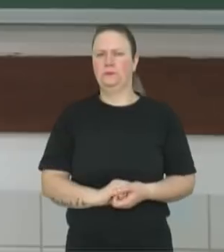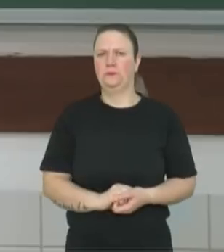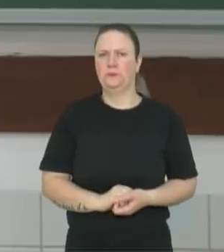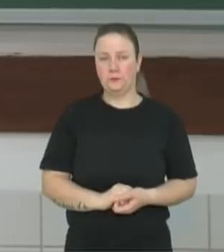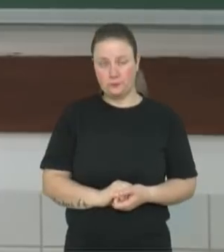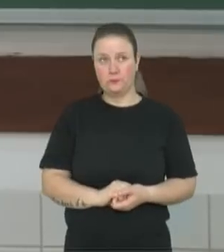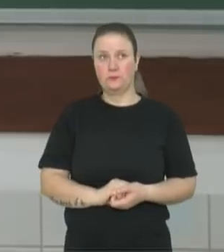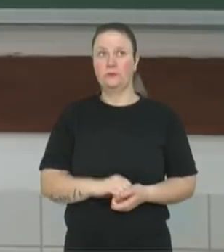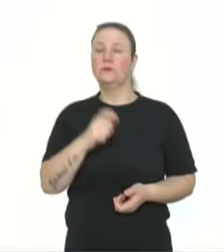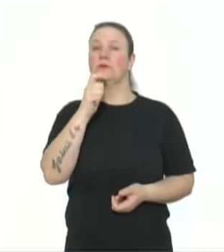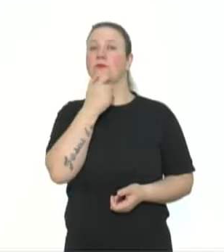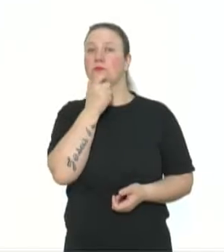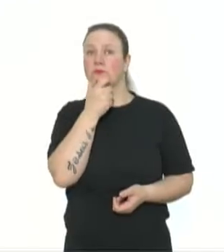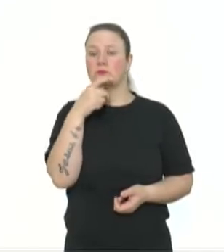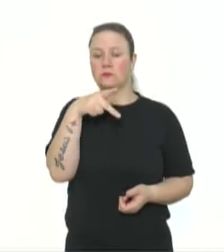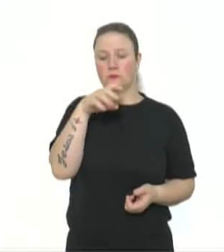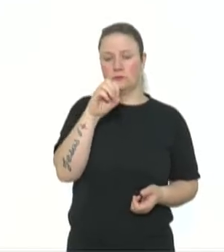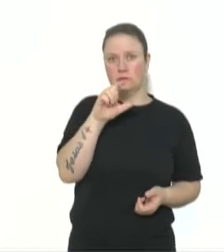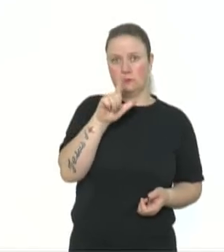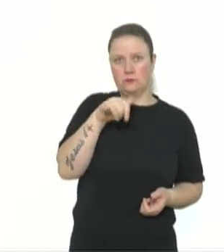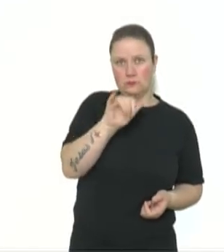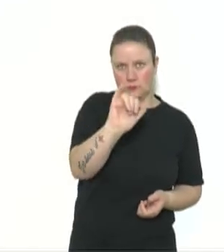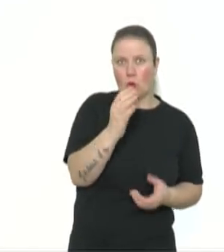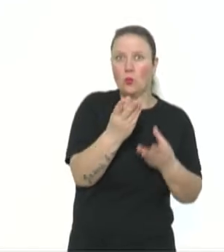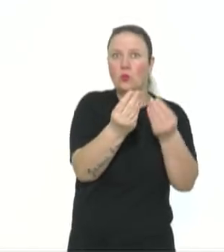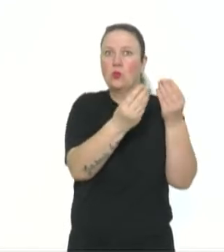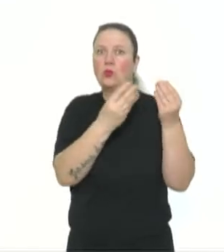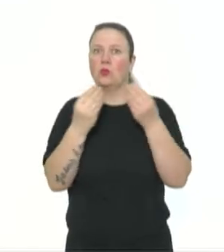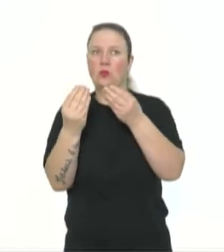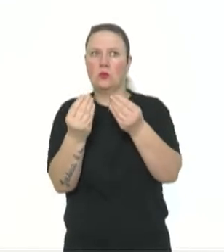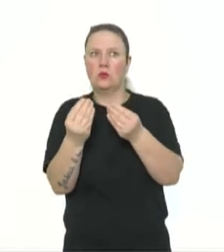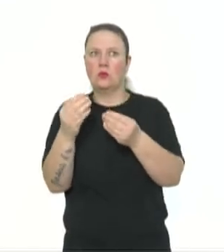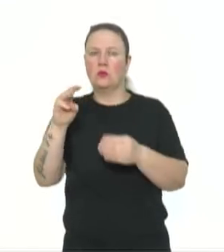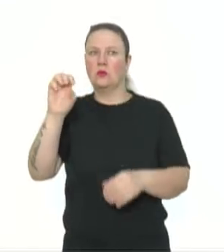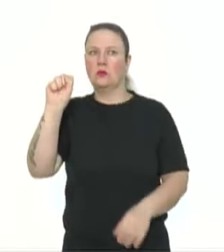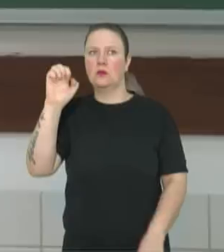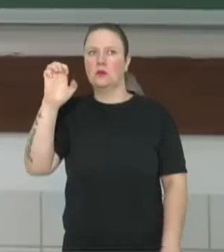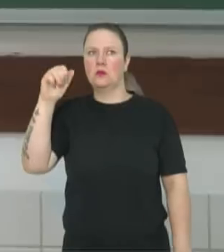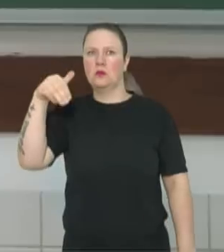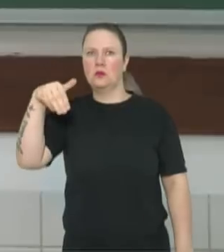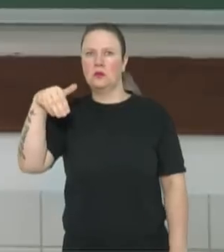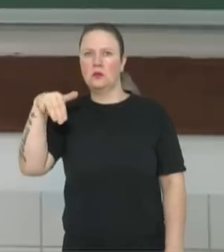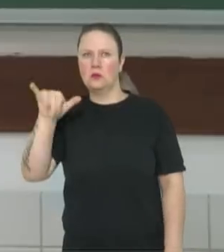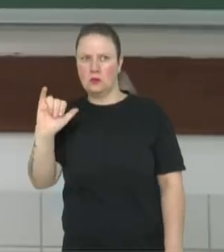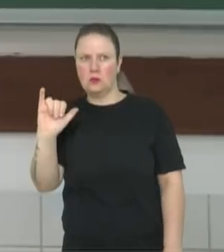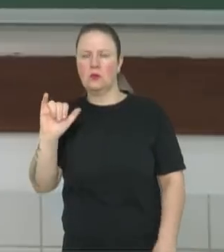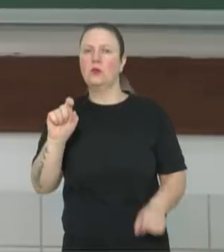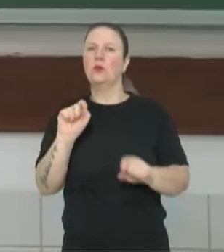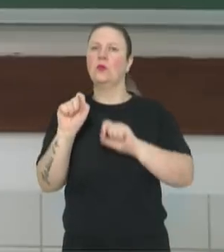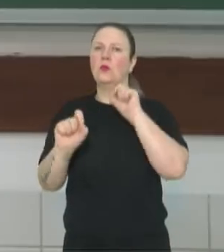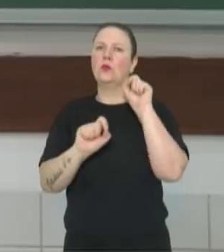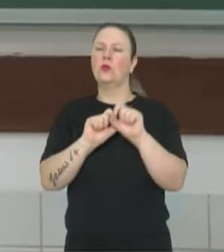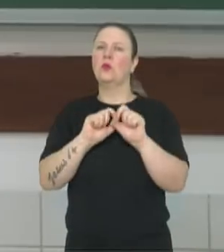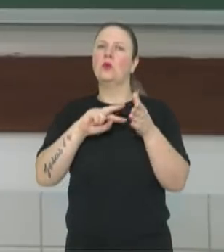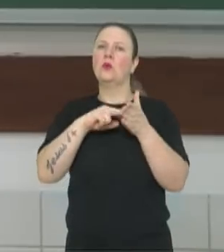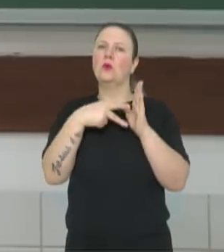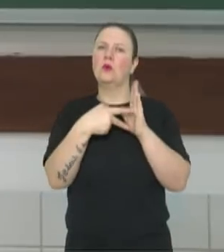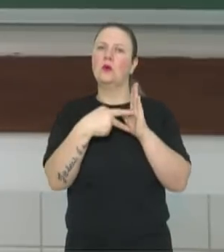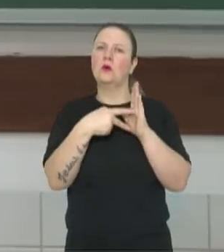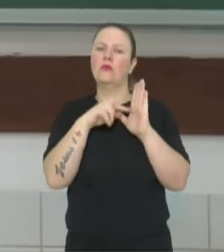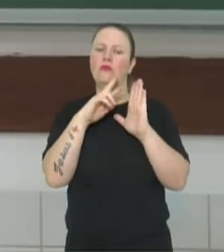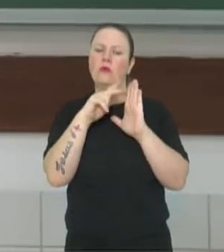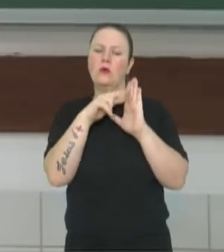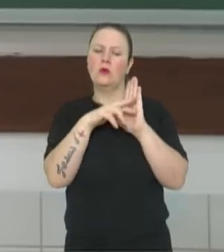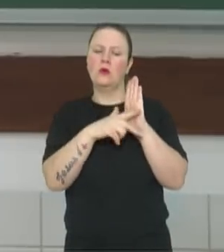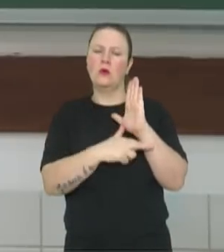olha aí, em inglês, poly, muitas, semi, meaning. Então, quer dizer que é uma palavra que tem